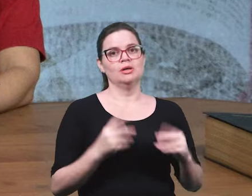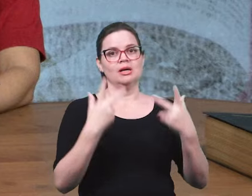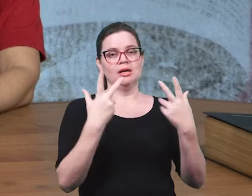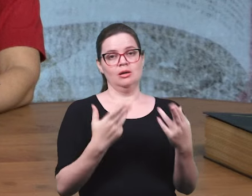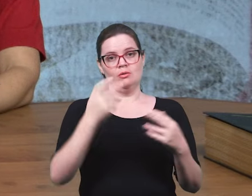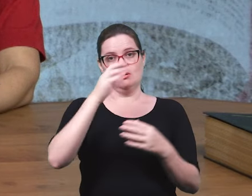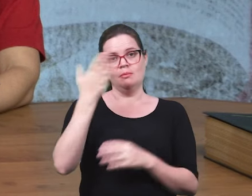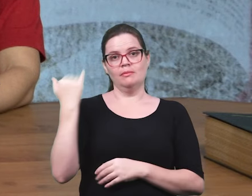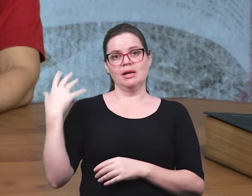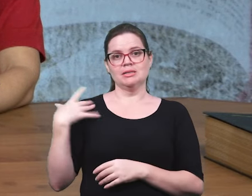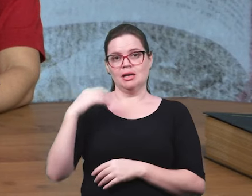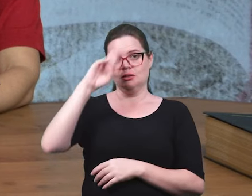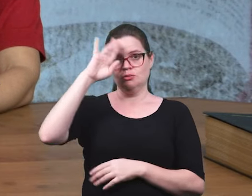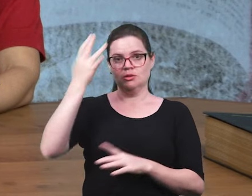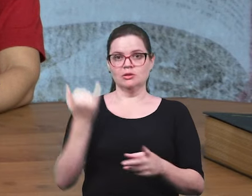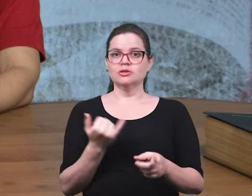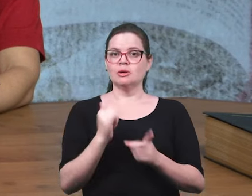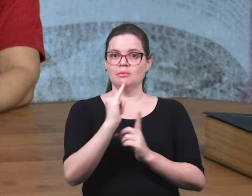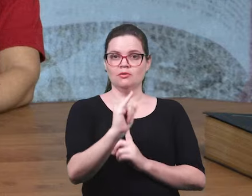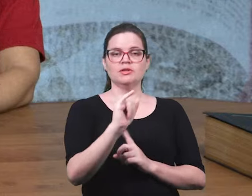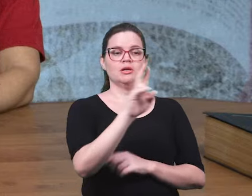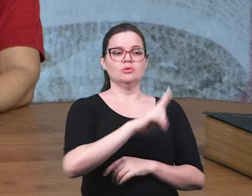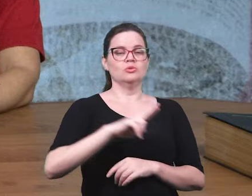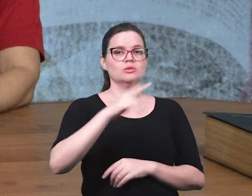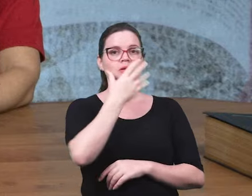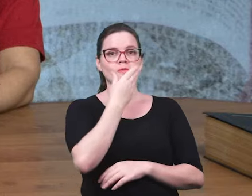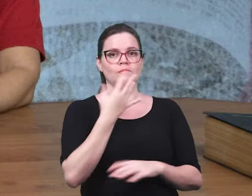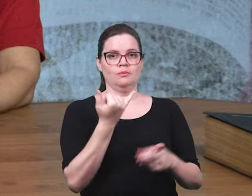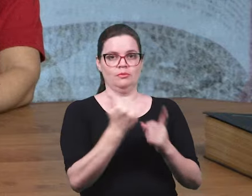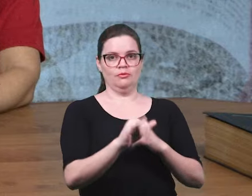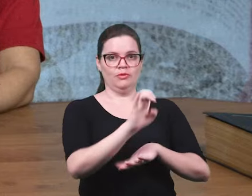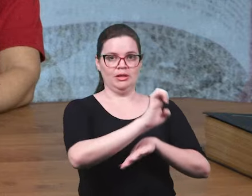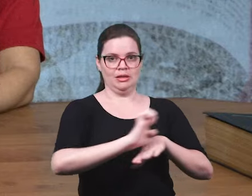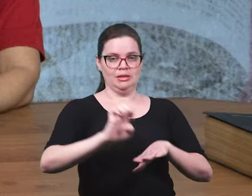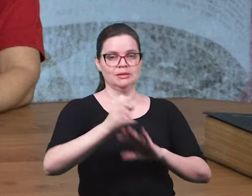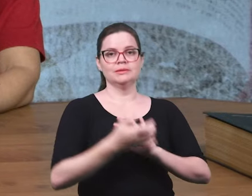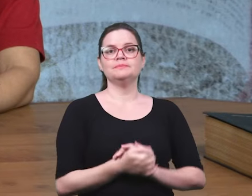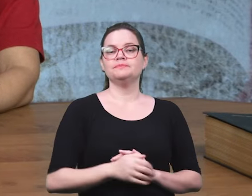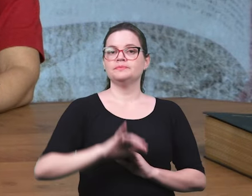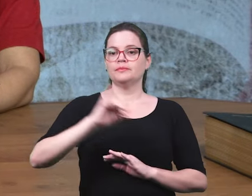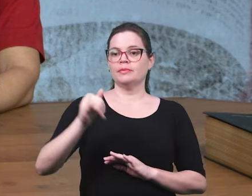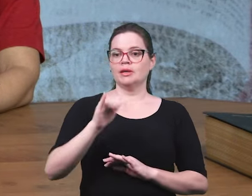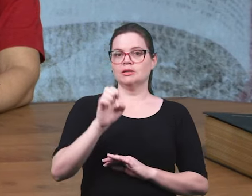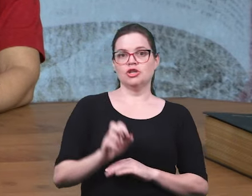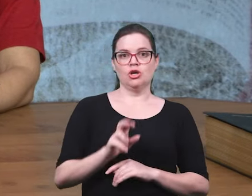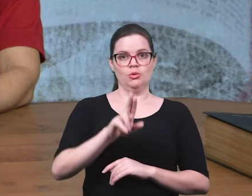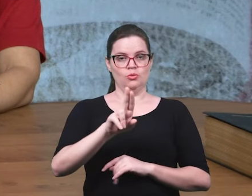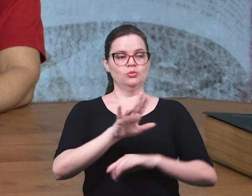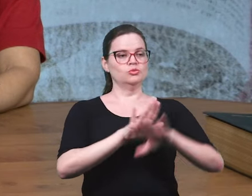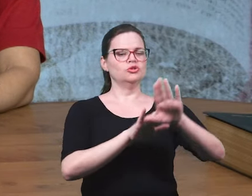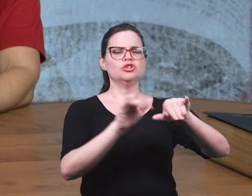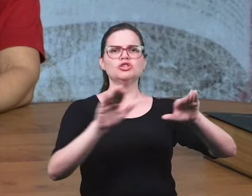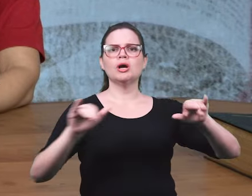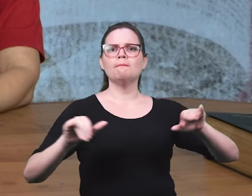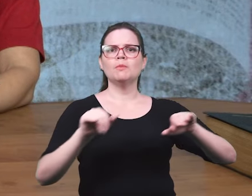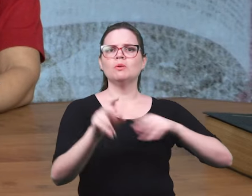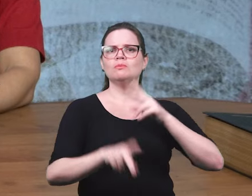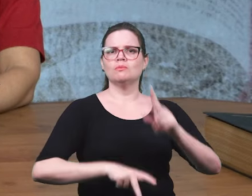do Senhor que lhe dissera a Elias. E ajuntou Jeú a todo o povo e